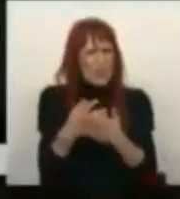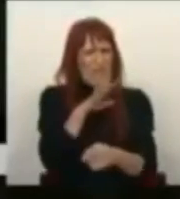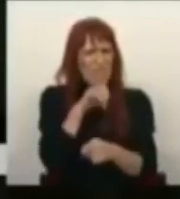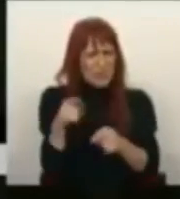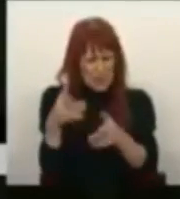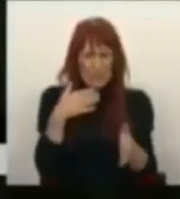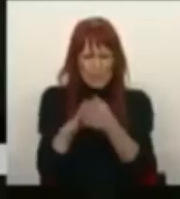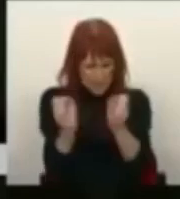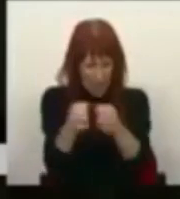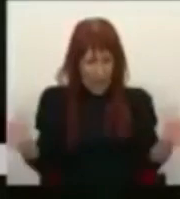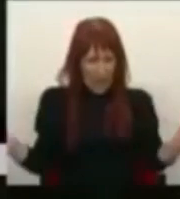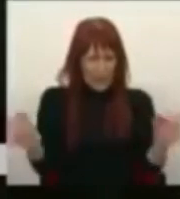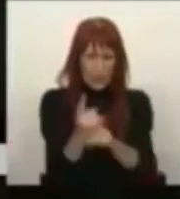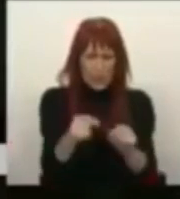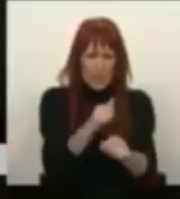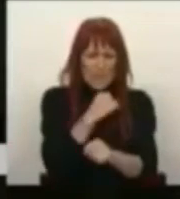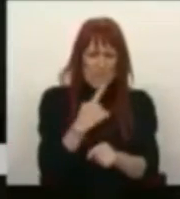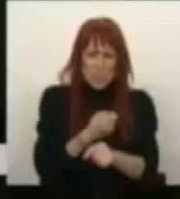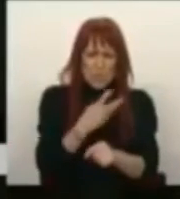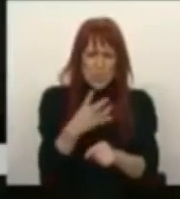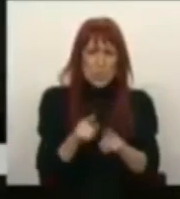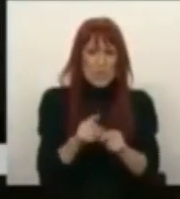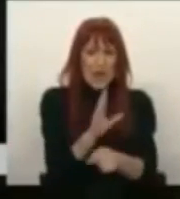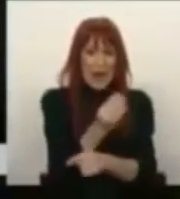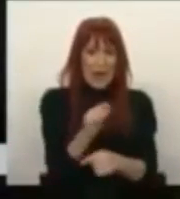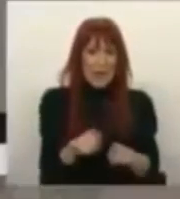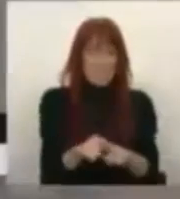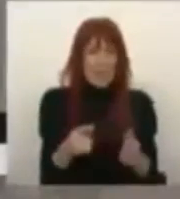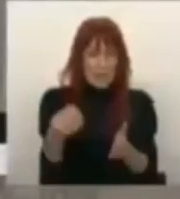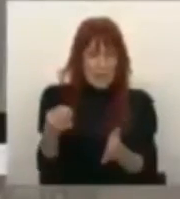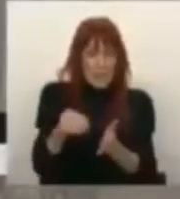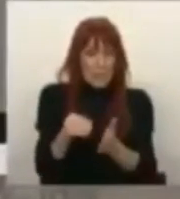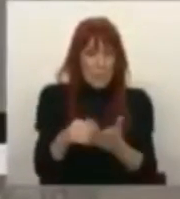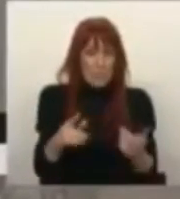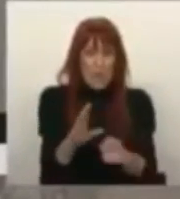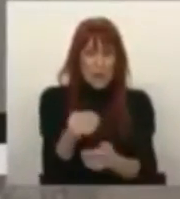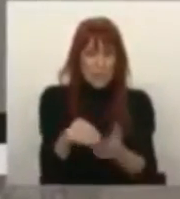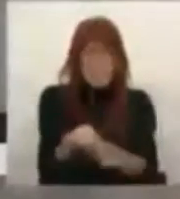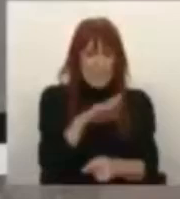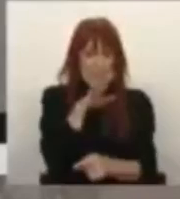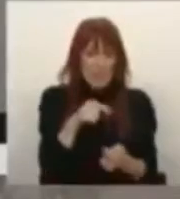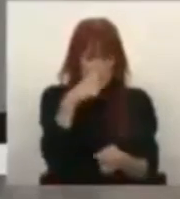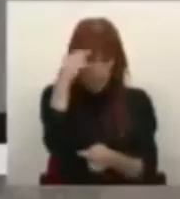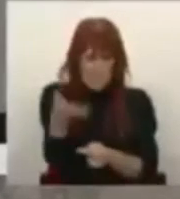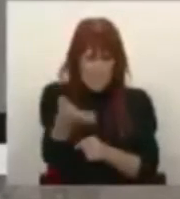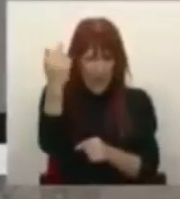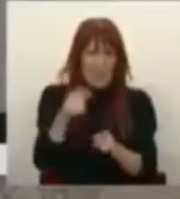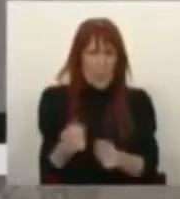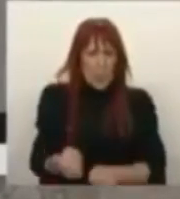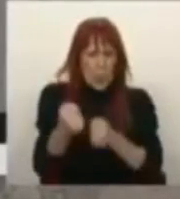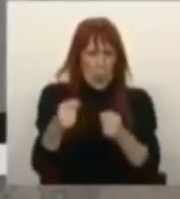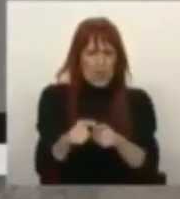usei esse sal larga no porque isso tem permitido a muitos e crianças carenciadas e alunos carenciados sabe das com mais dificuldades